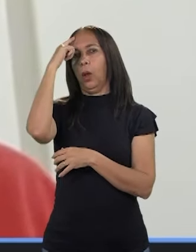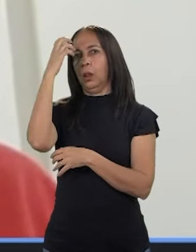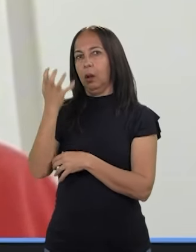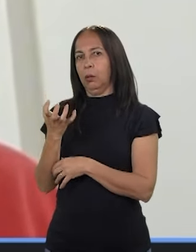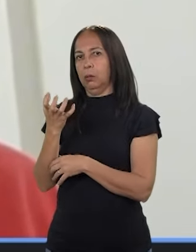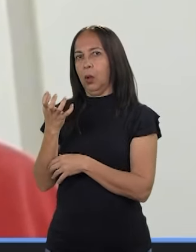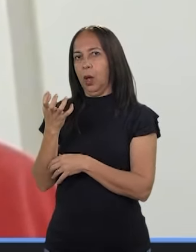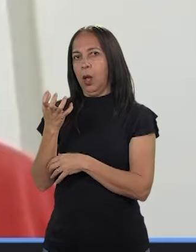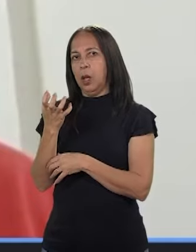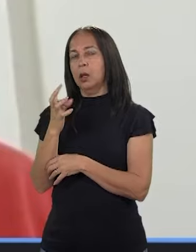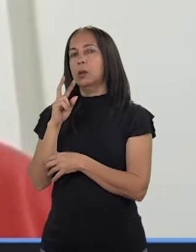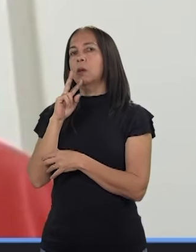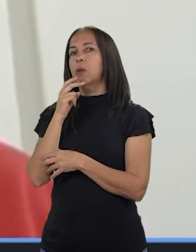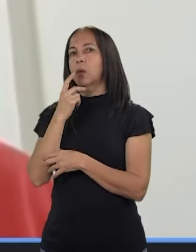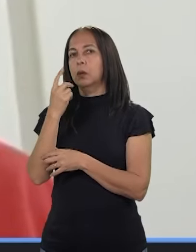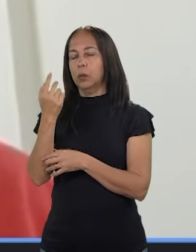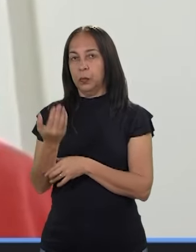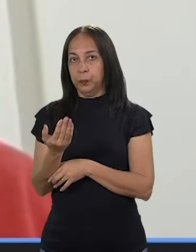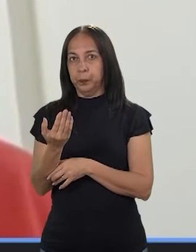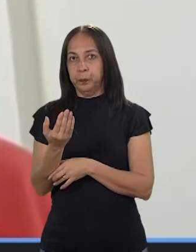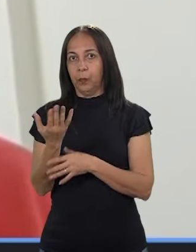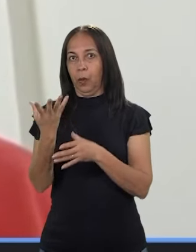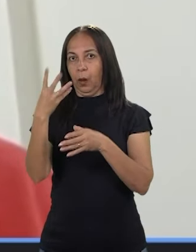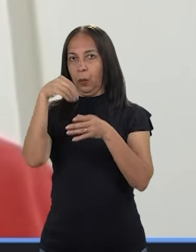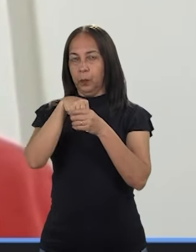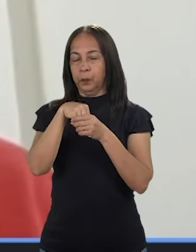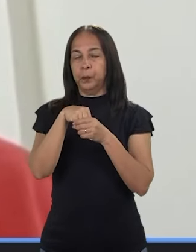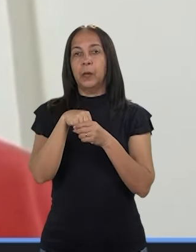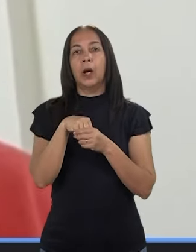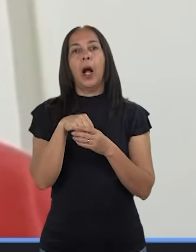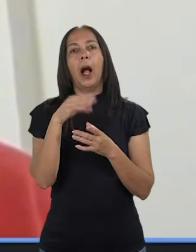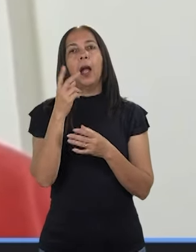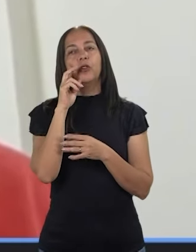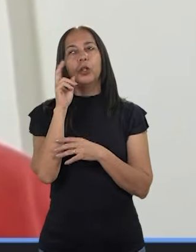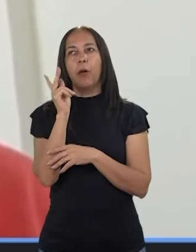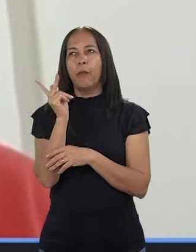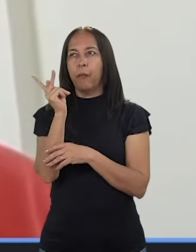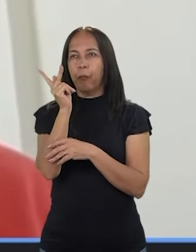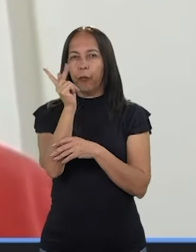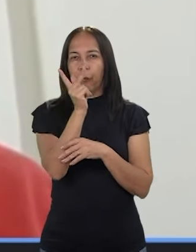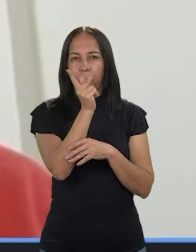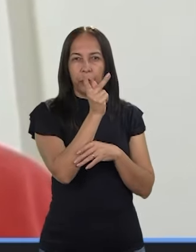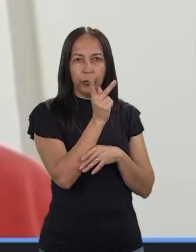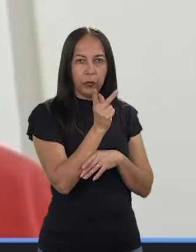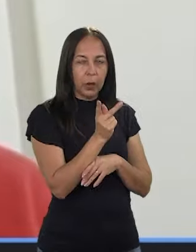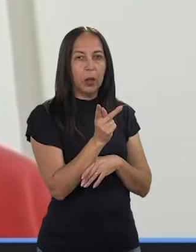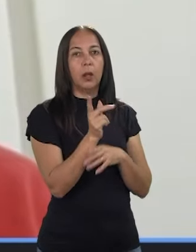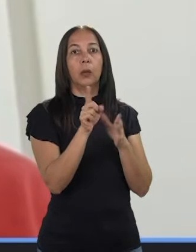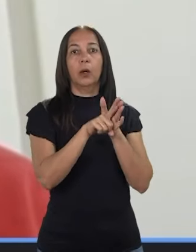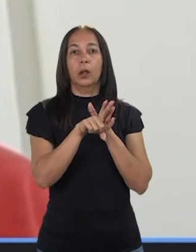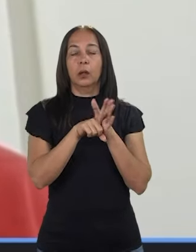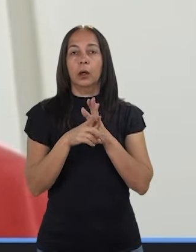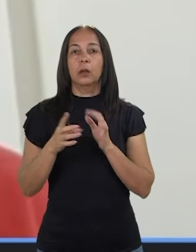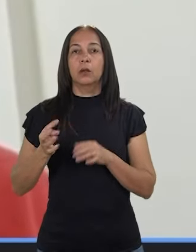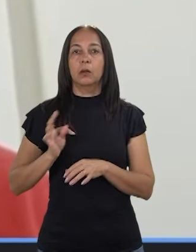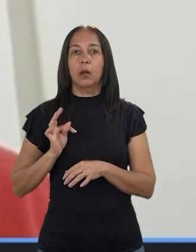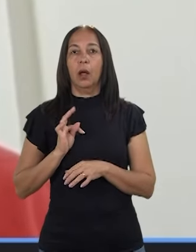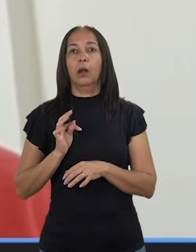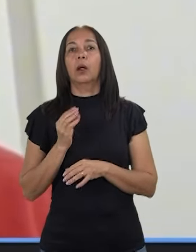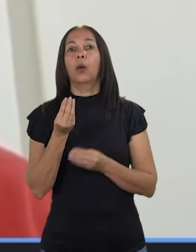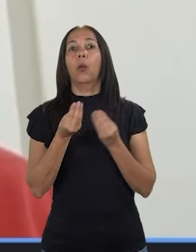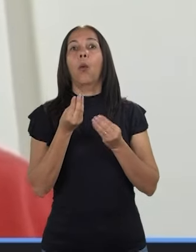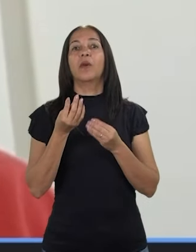com inteligência artificial e reconhecimento facial embarcados e a partir disso e desses riscos que a gente mapeou né e das análises técnicas que a gente tem sobre como